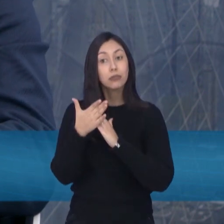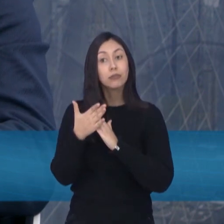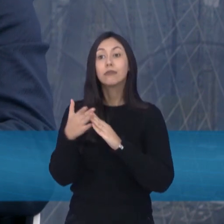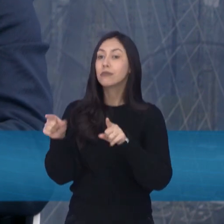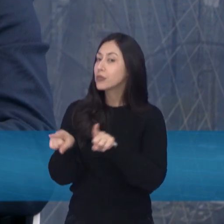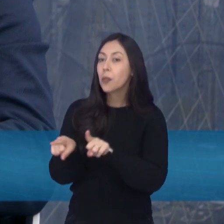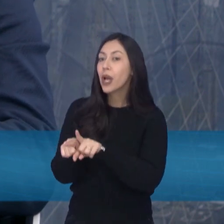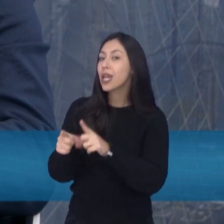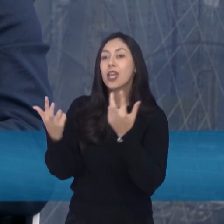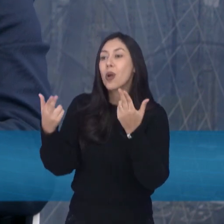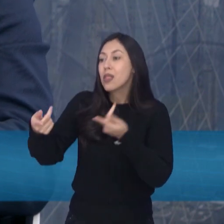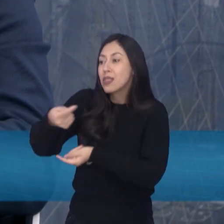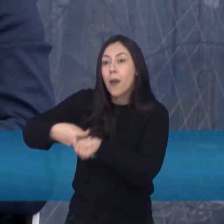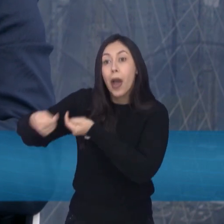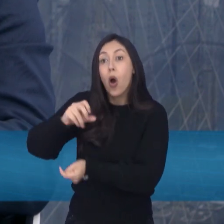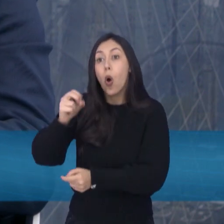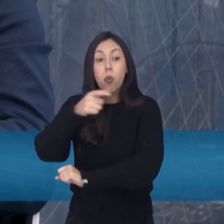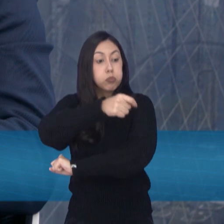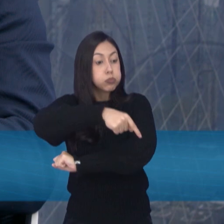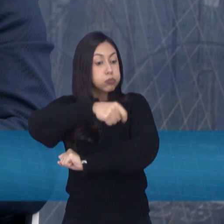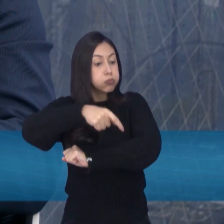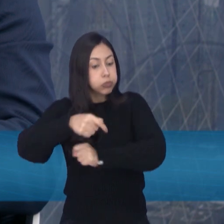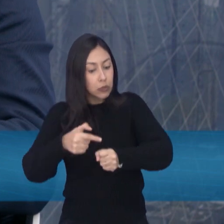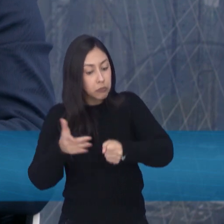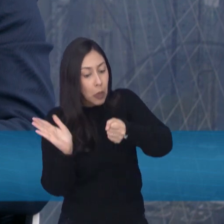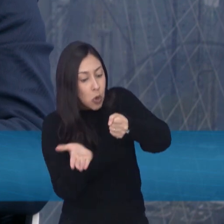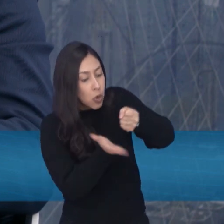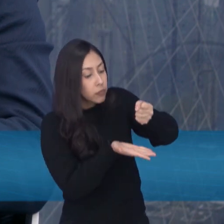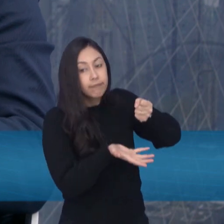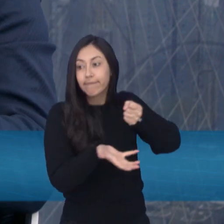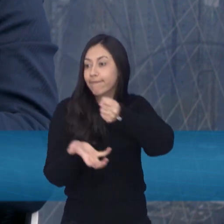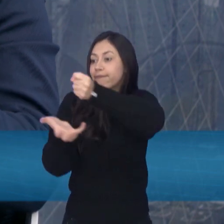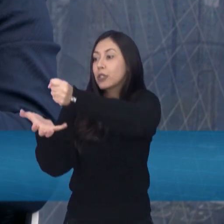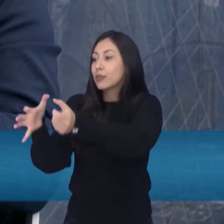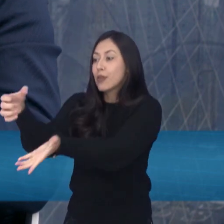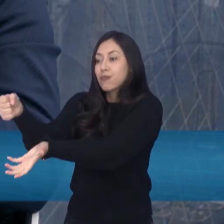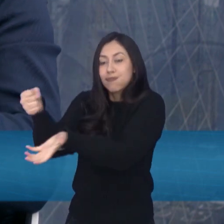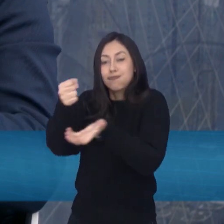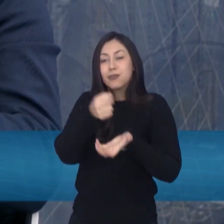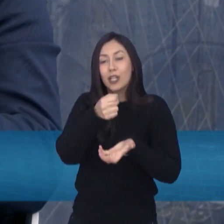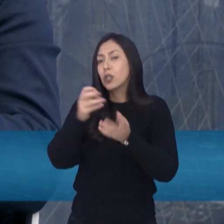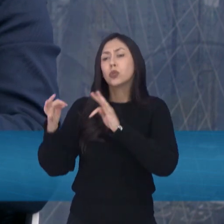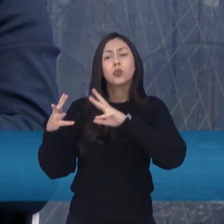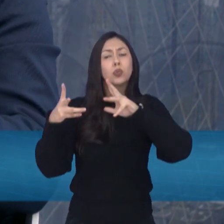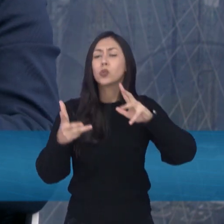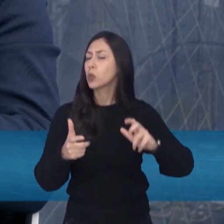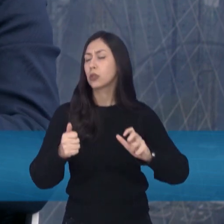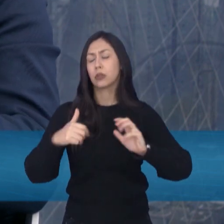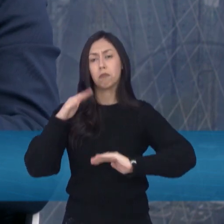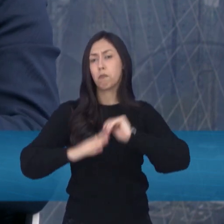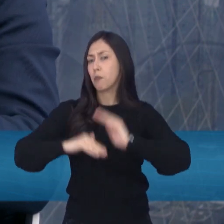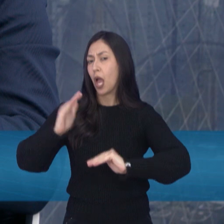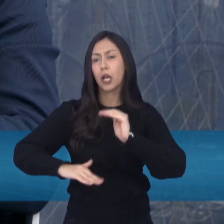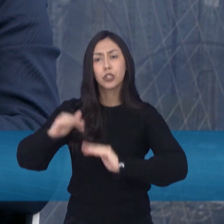também como uma atividade produtiva e pode ser enxergado determinado como uma economia local. Então, todas as atividades, ainda que eu não tenha nenhum